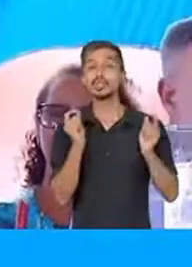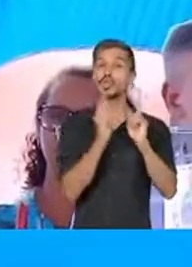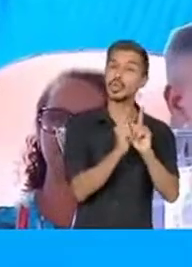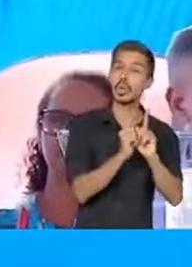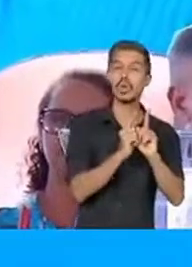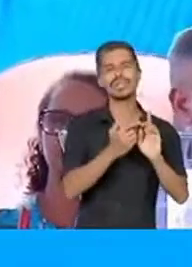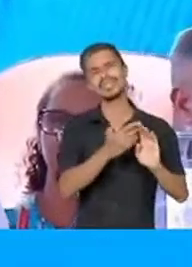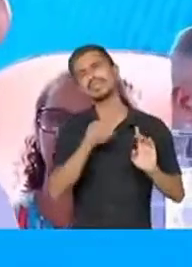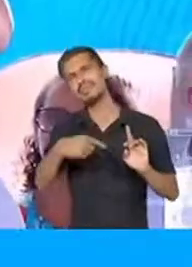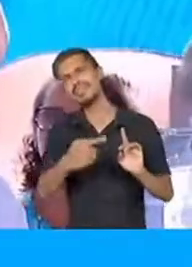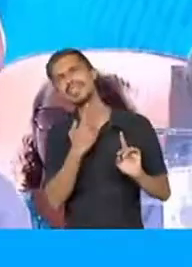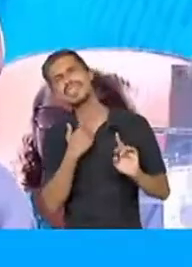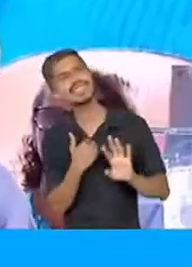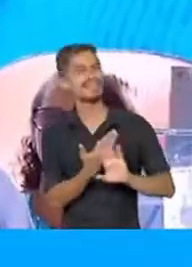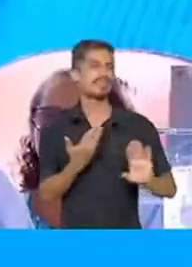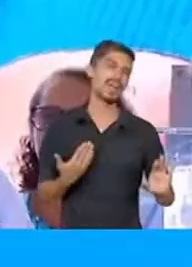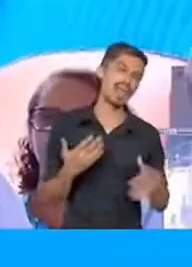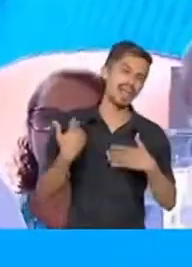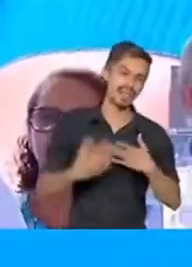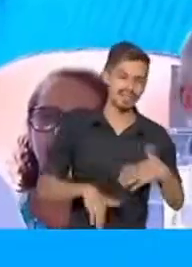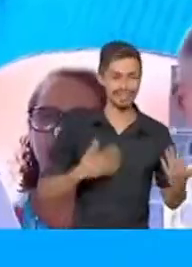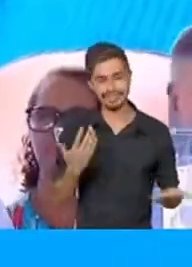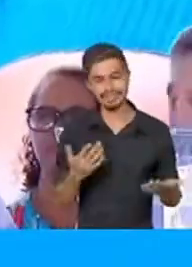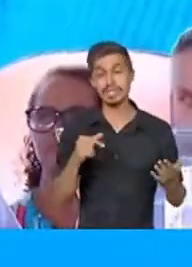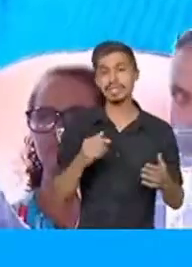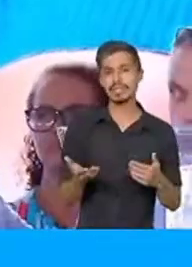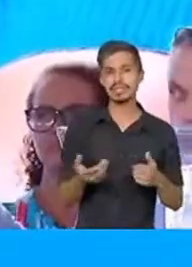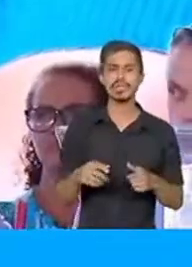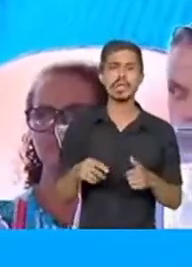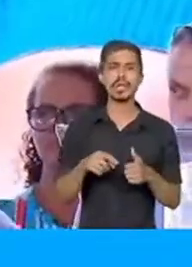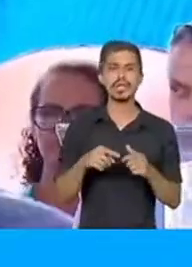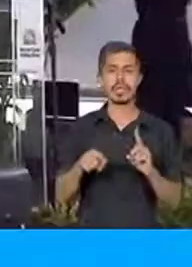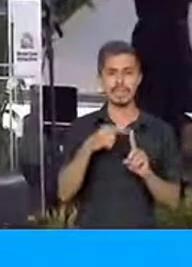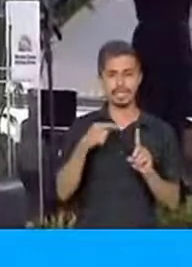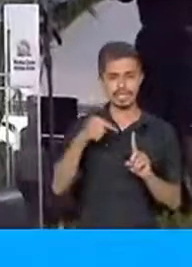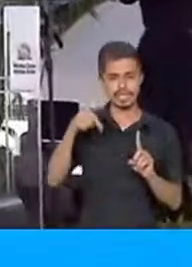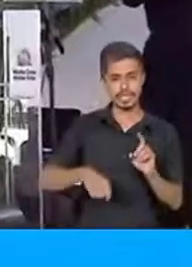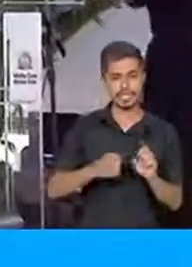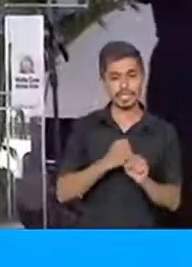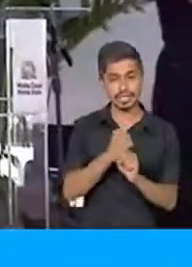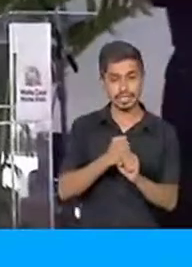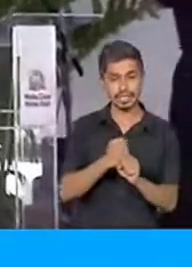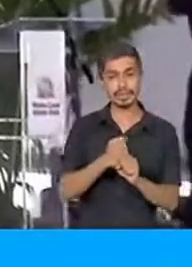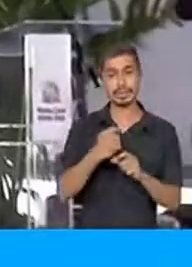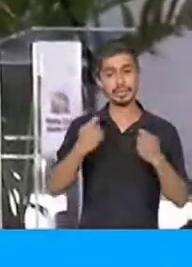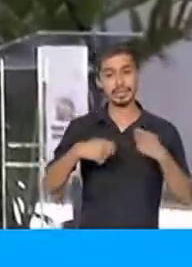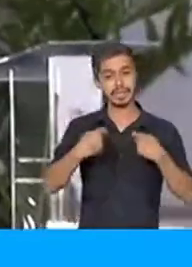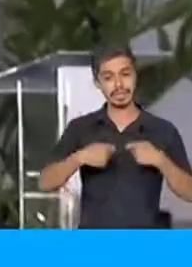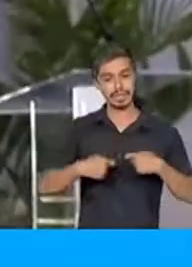mantém aquela relação. E na metade desse ano foi necessário